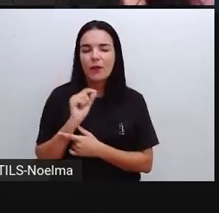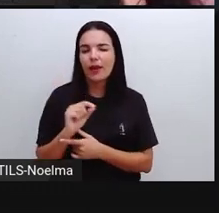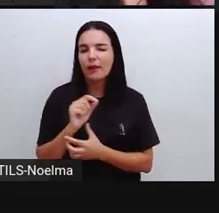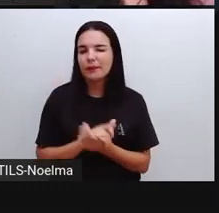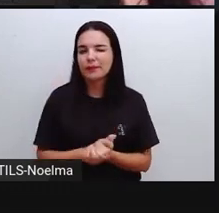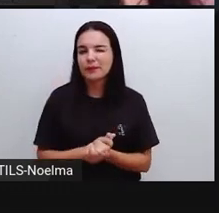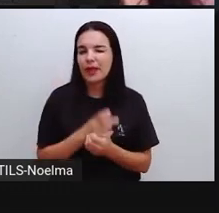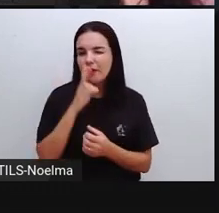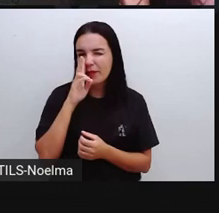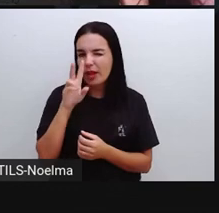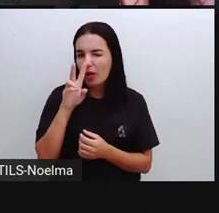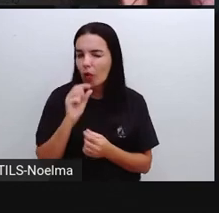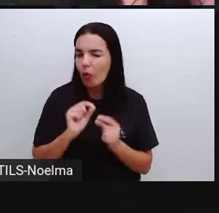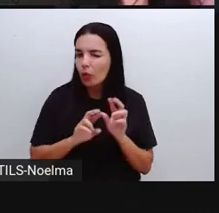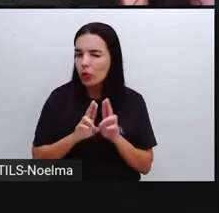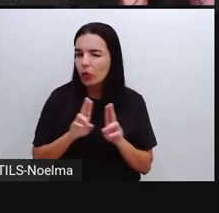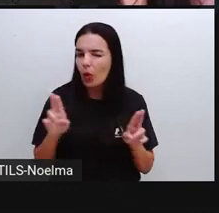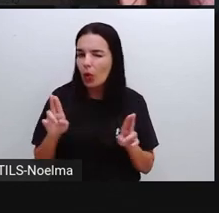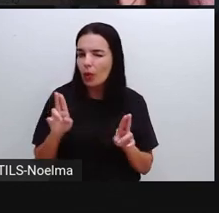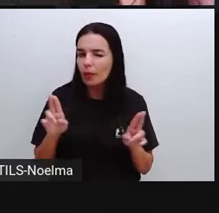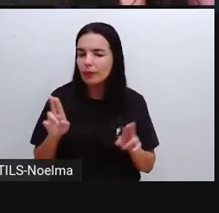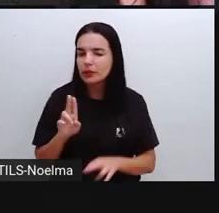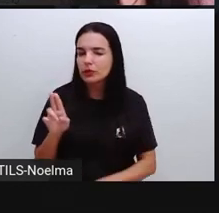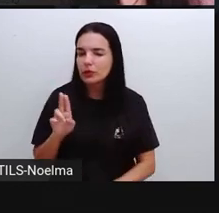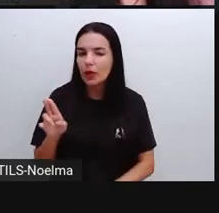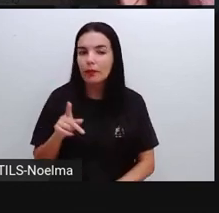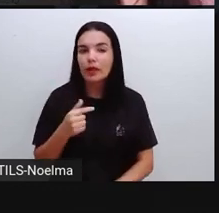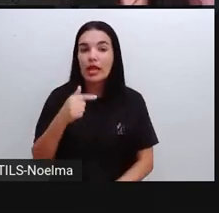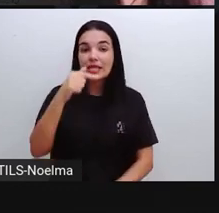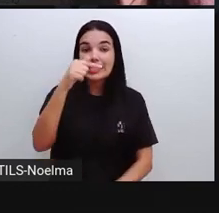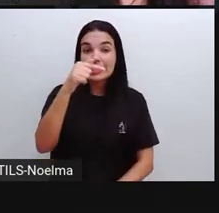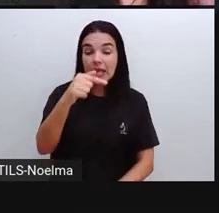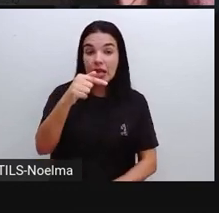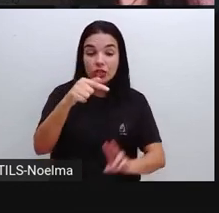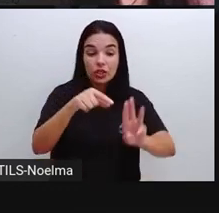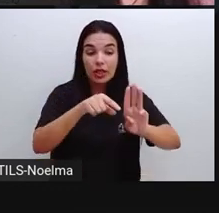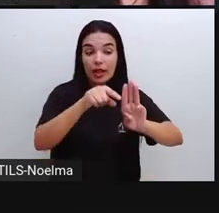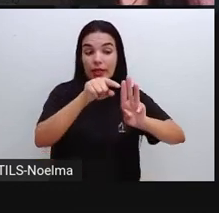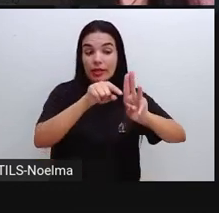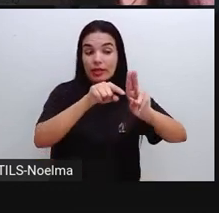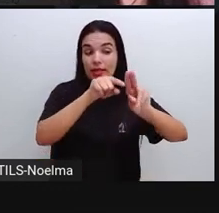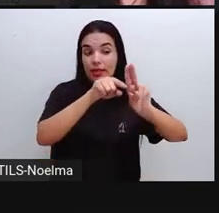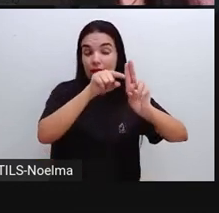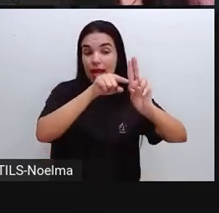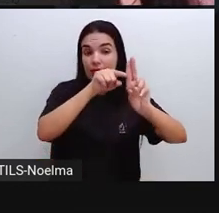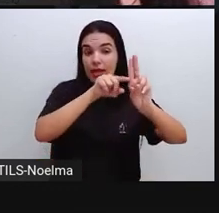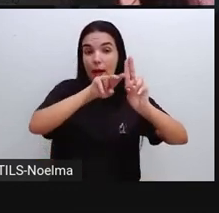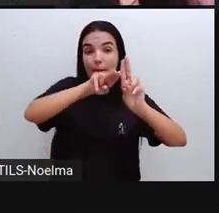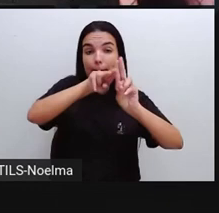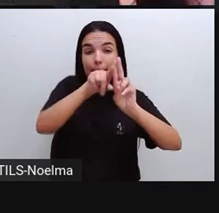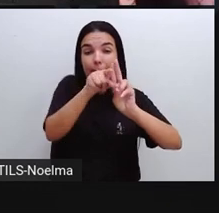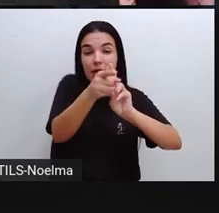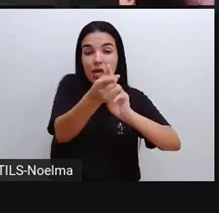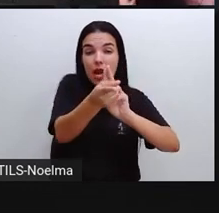centenas Aí complicou um pouquinho mais né 7 dezenas de milhar equivale a